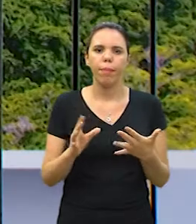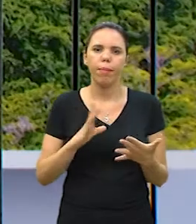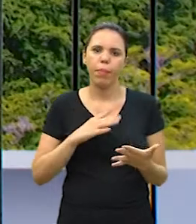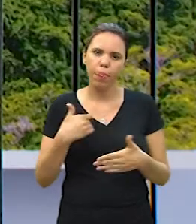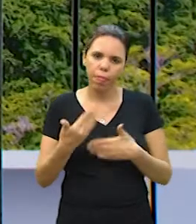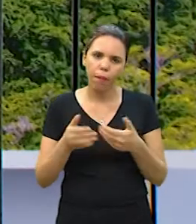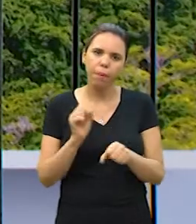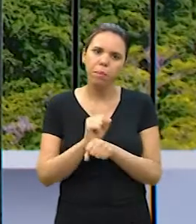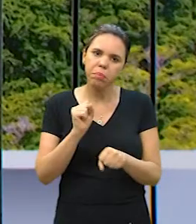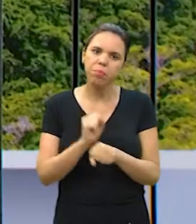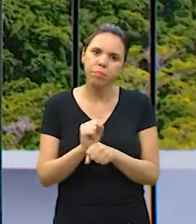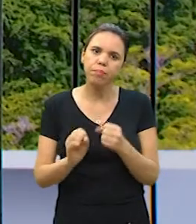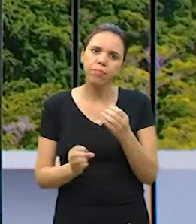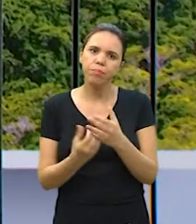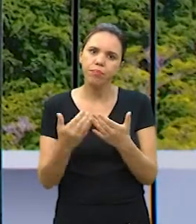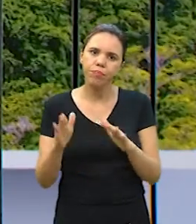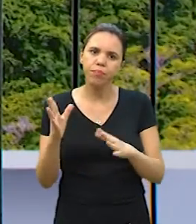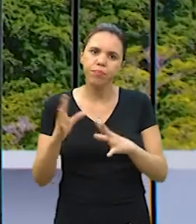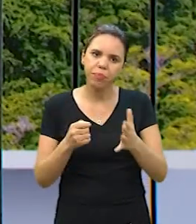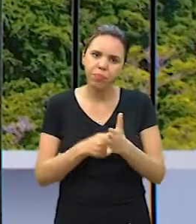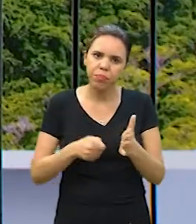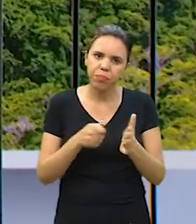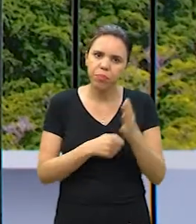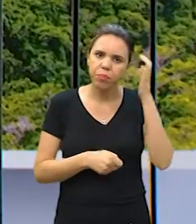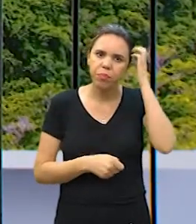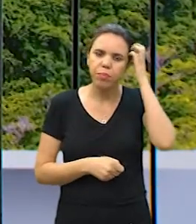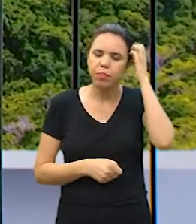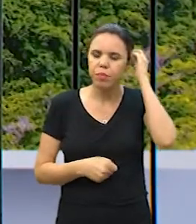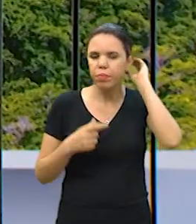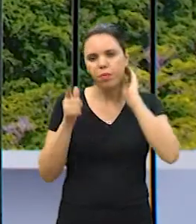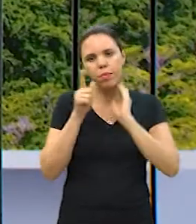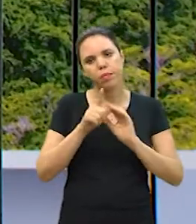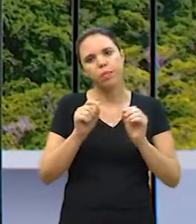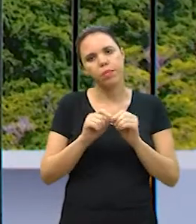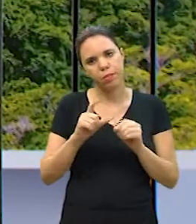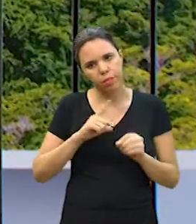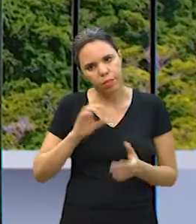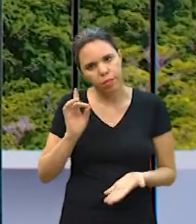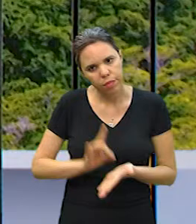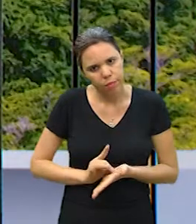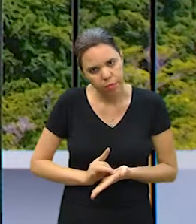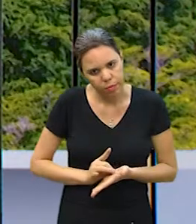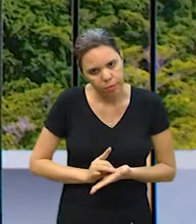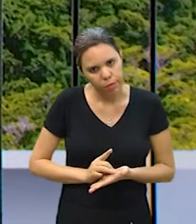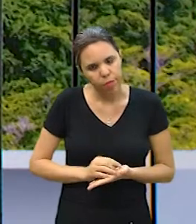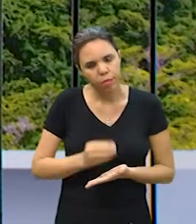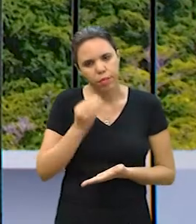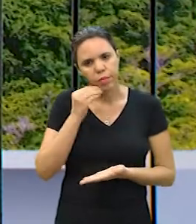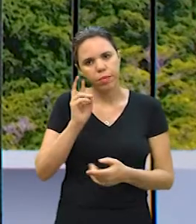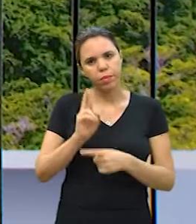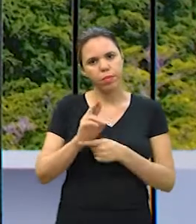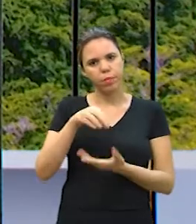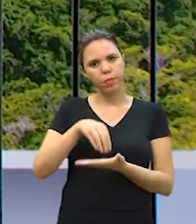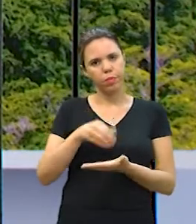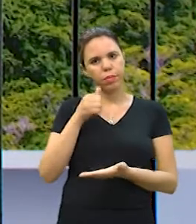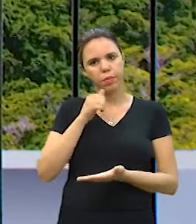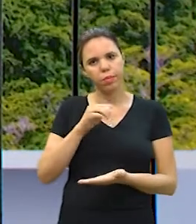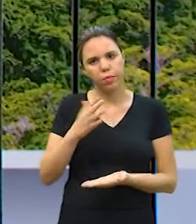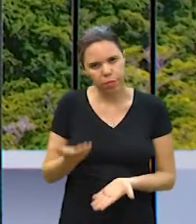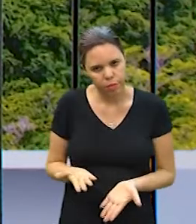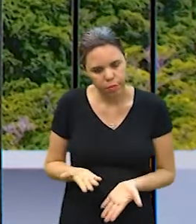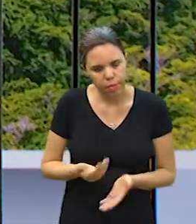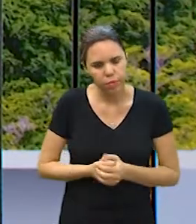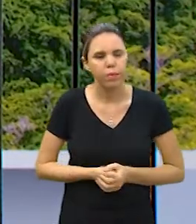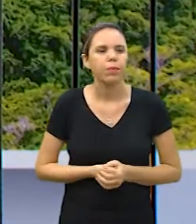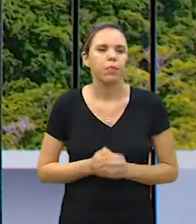enfim, nós estamos aguardando e brigando e batalhando para que a gente possa ter, de fato, esse espaço de referência da